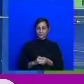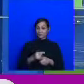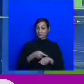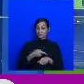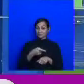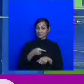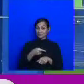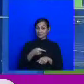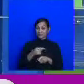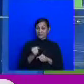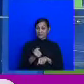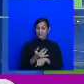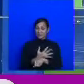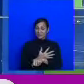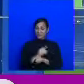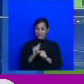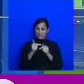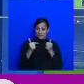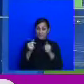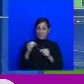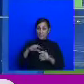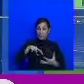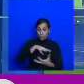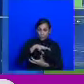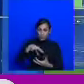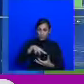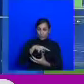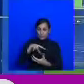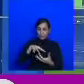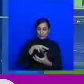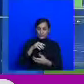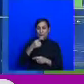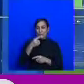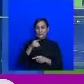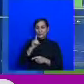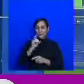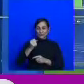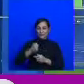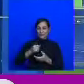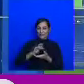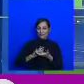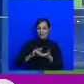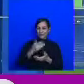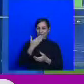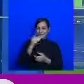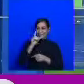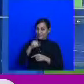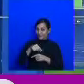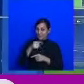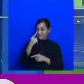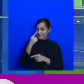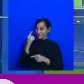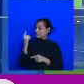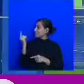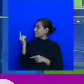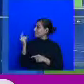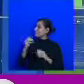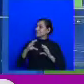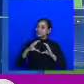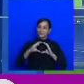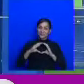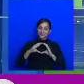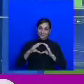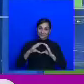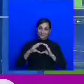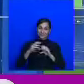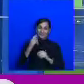E agora, a emoção da sorte. Na velocidade do globo, o 15º e último número da Loto Fácil. Bola